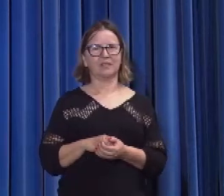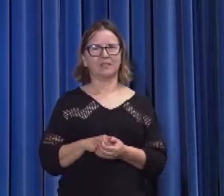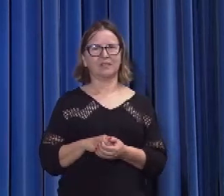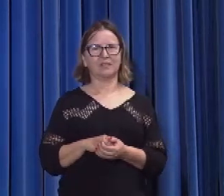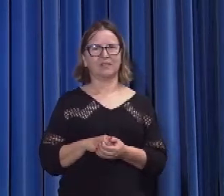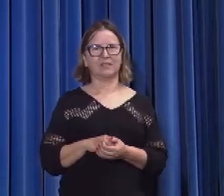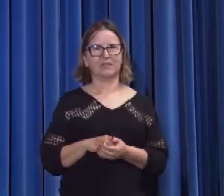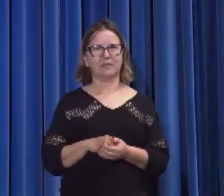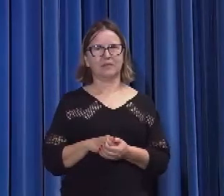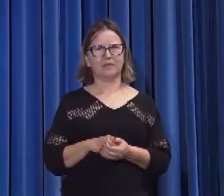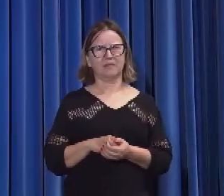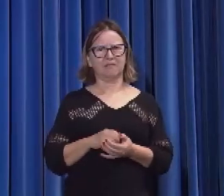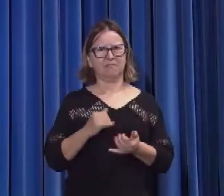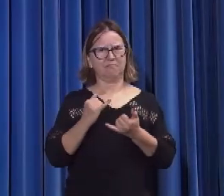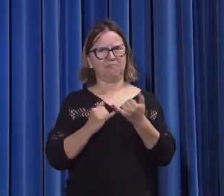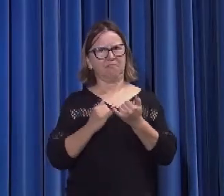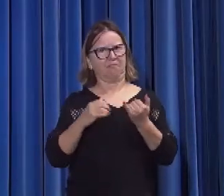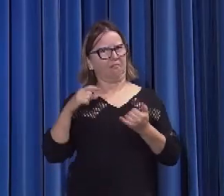É meio absurdo, né?